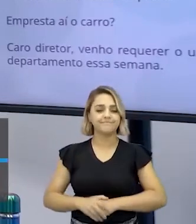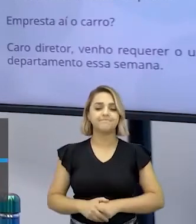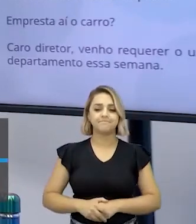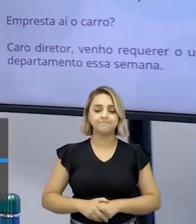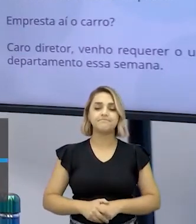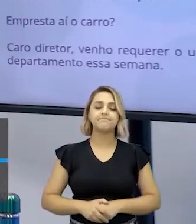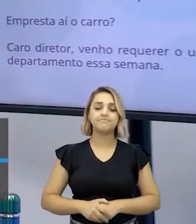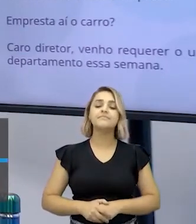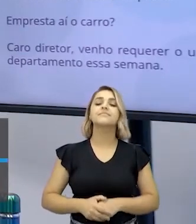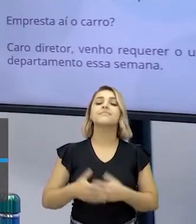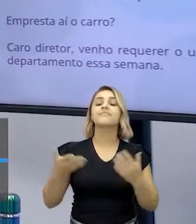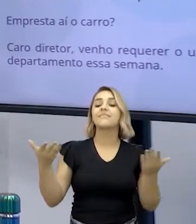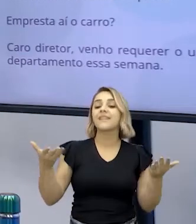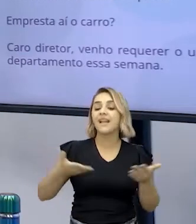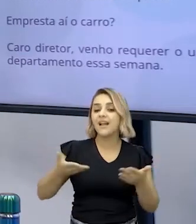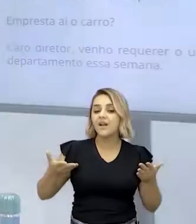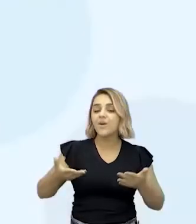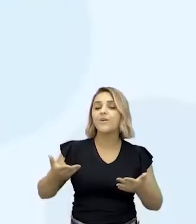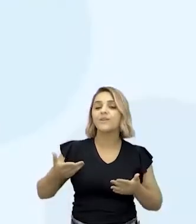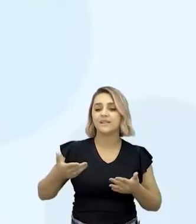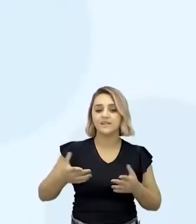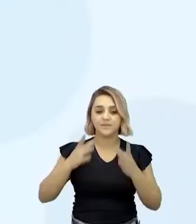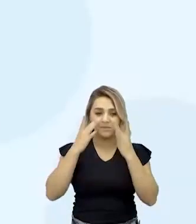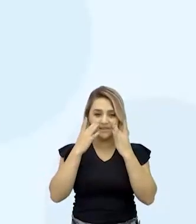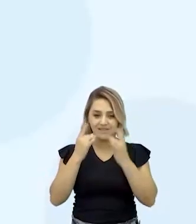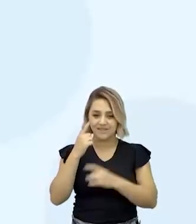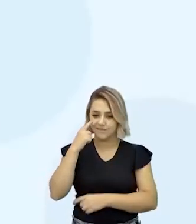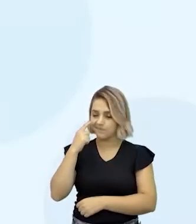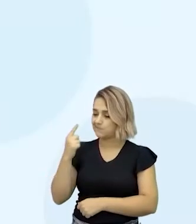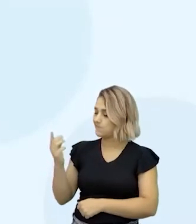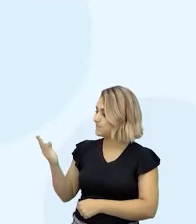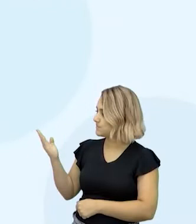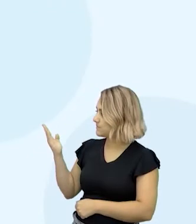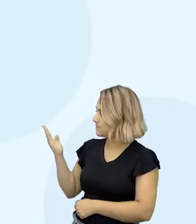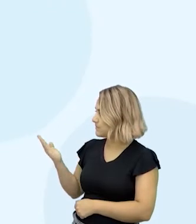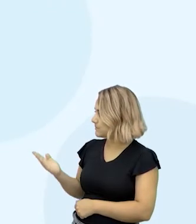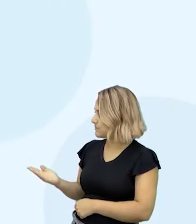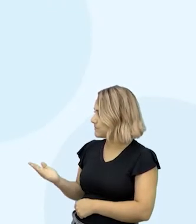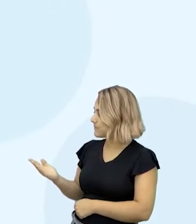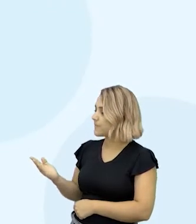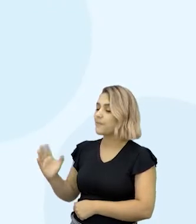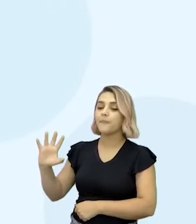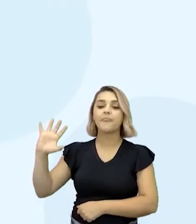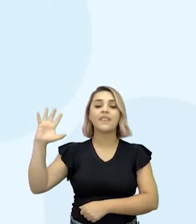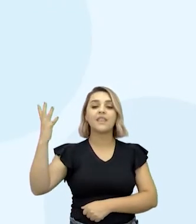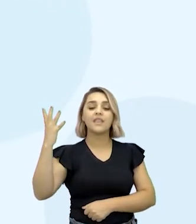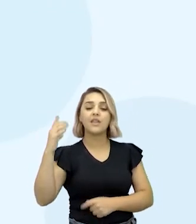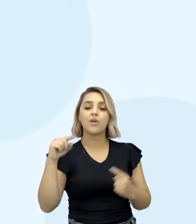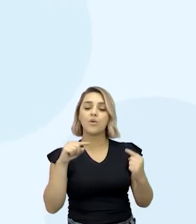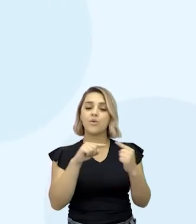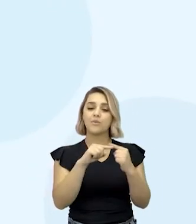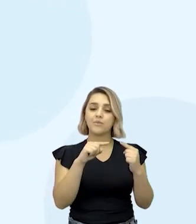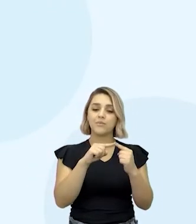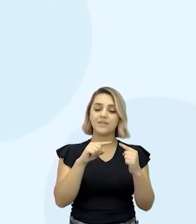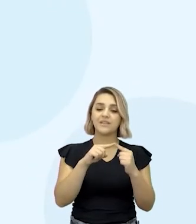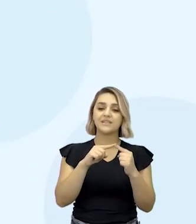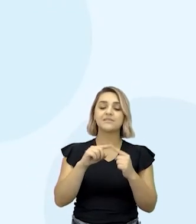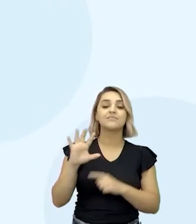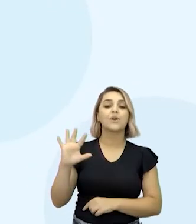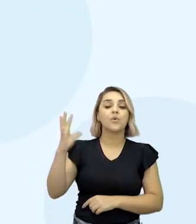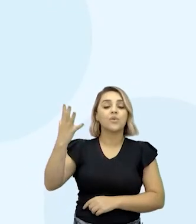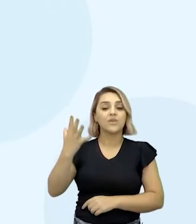aí então a situacional, então a variação situacional. Essa variação está relacionada com a situação de